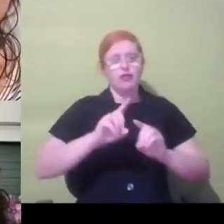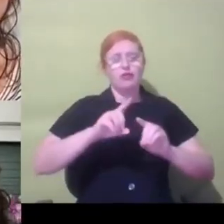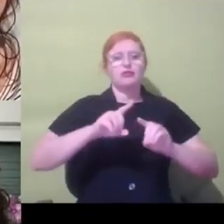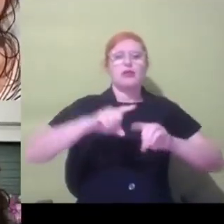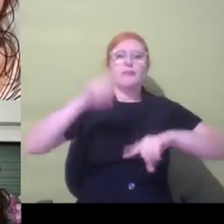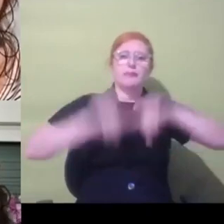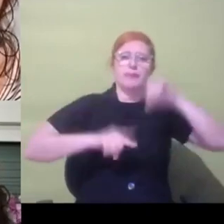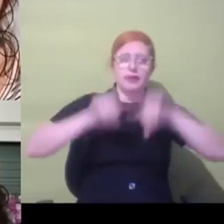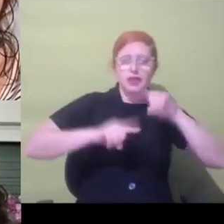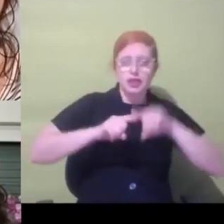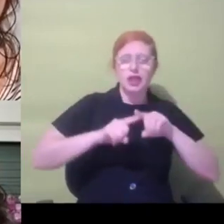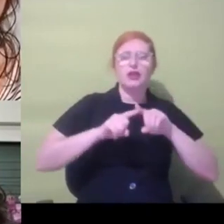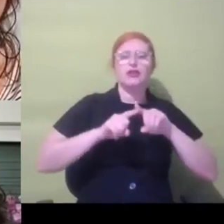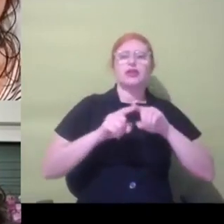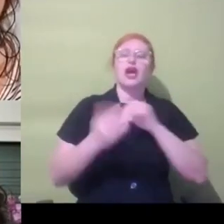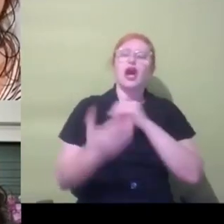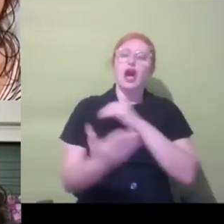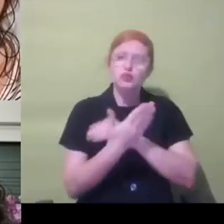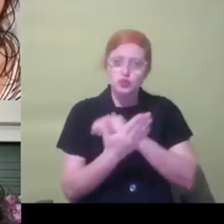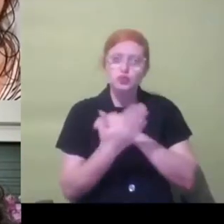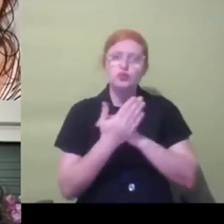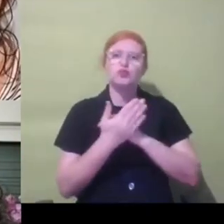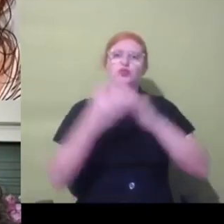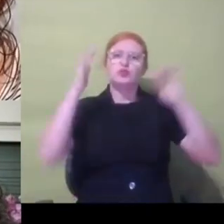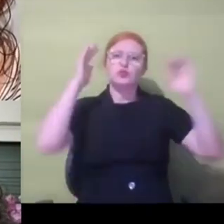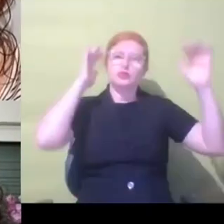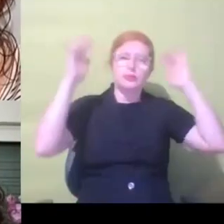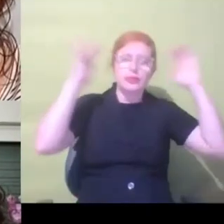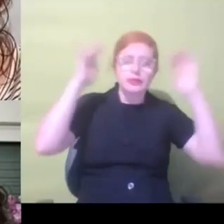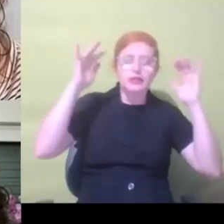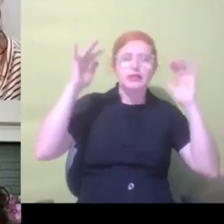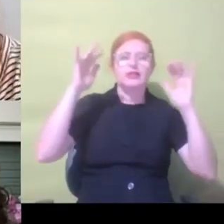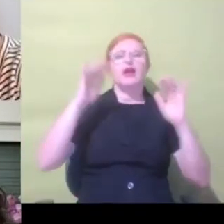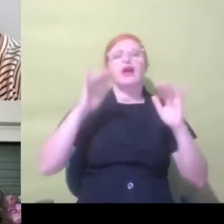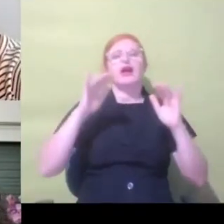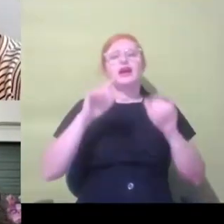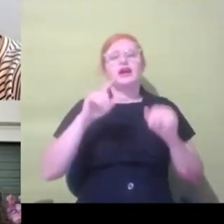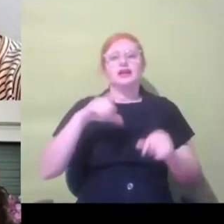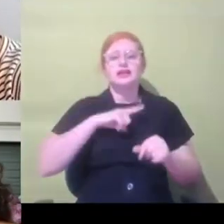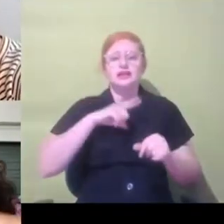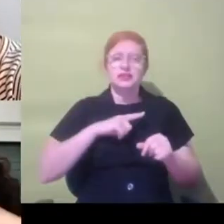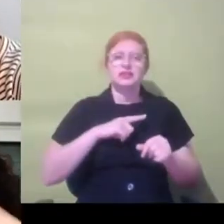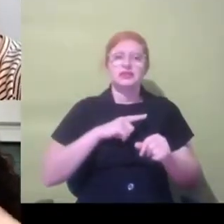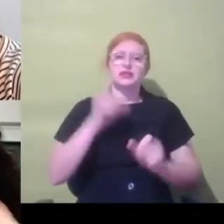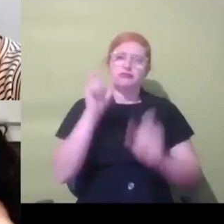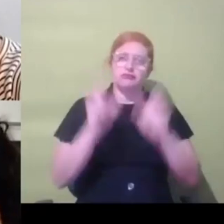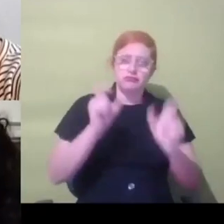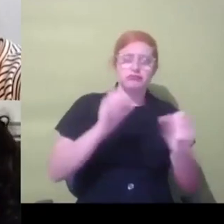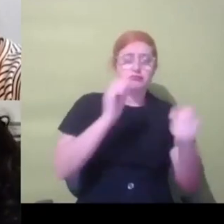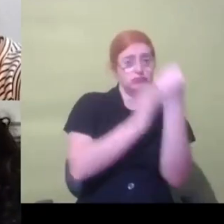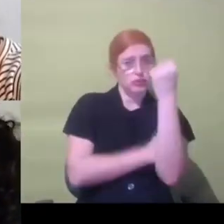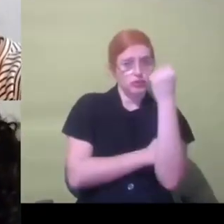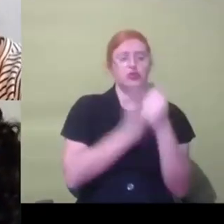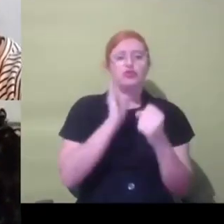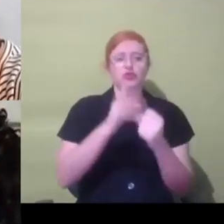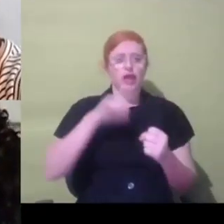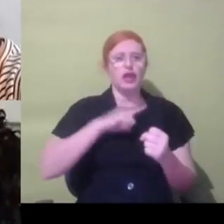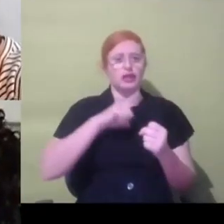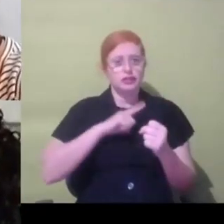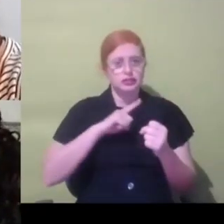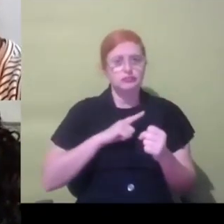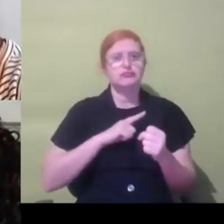refletir, né, a partir de umas pensadoras feministas que já vêm construindo o pensamento há mais tempo, e aprofundar